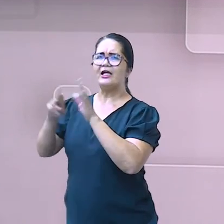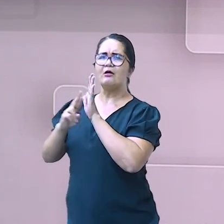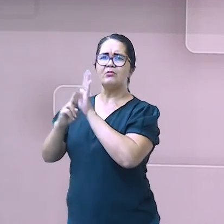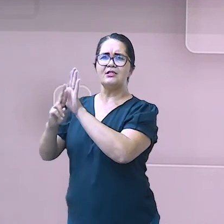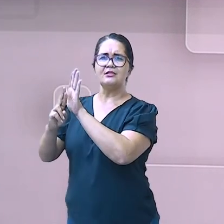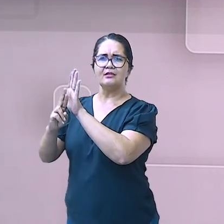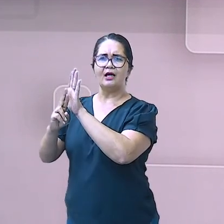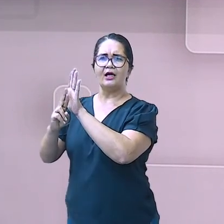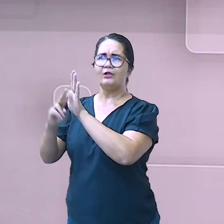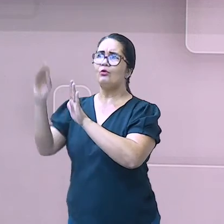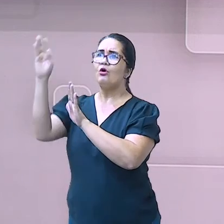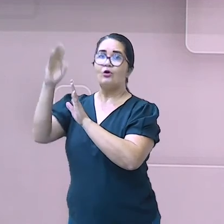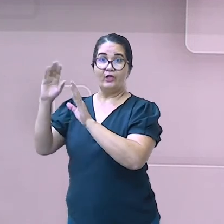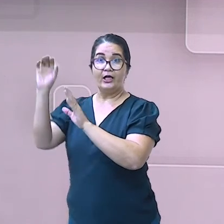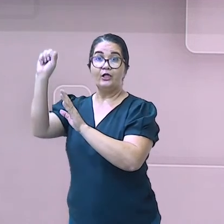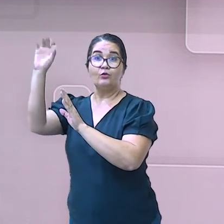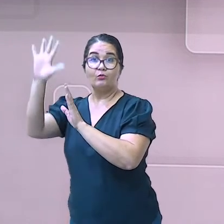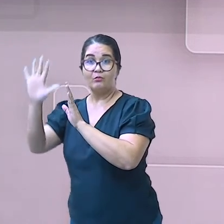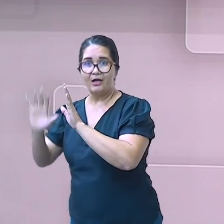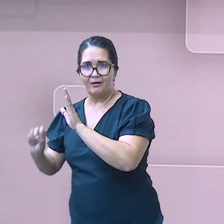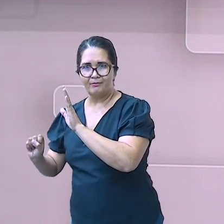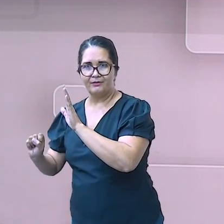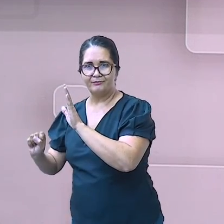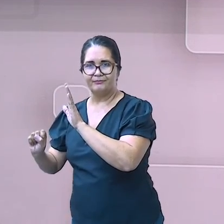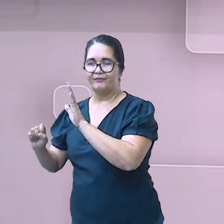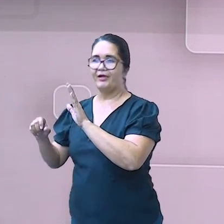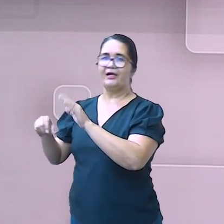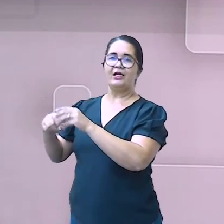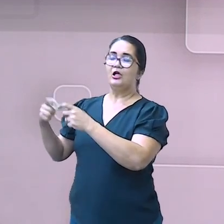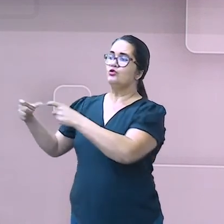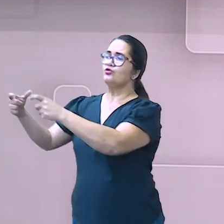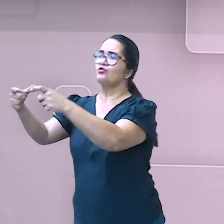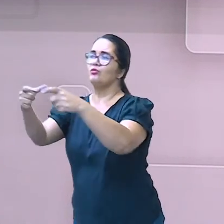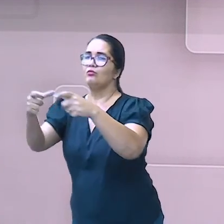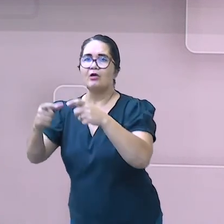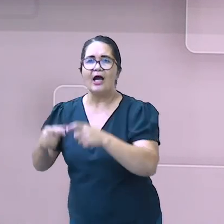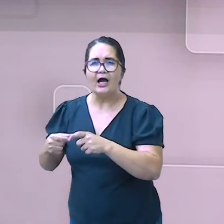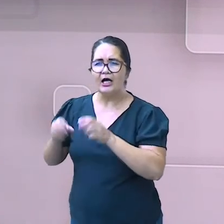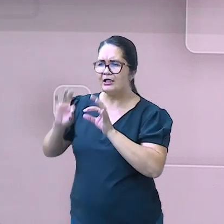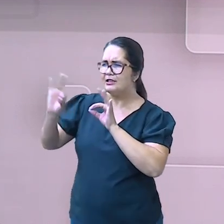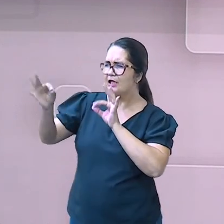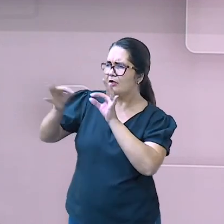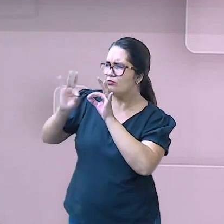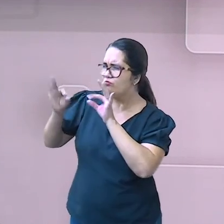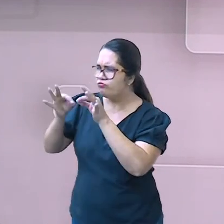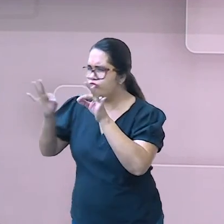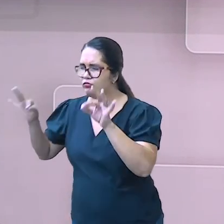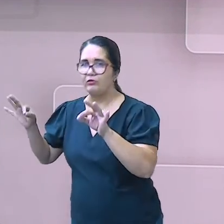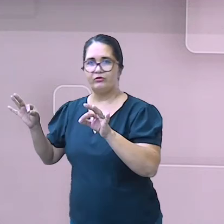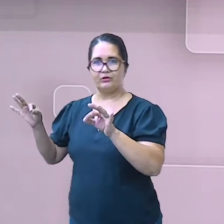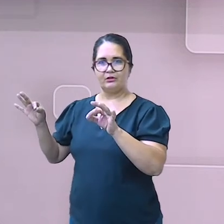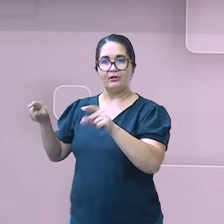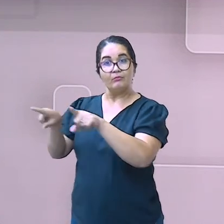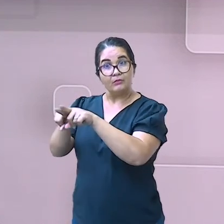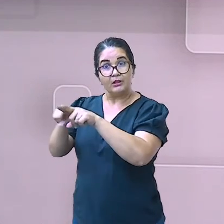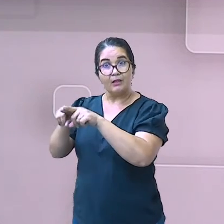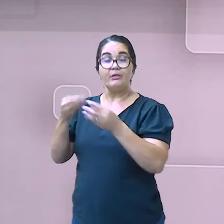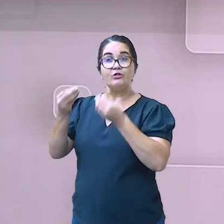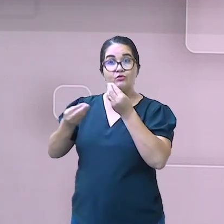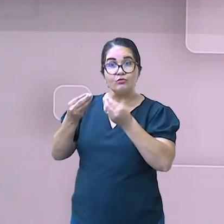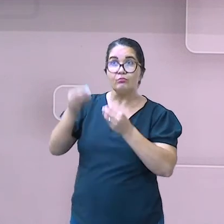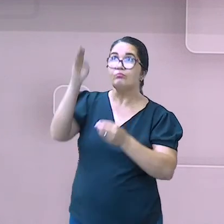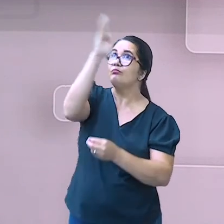do local e do espaço. Vimos também o ciclo de ocupação, que o nosso país ele